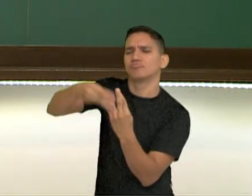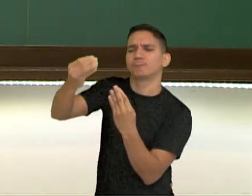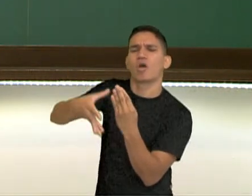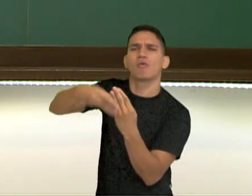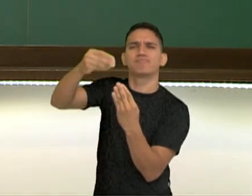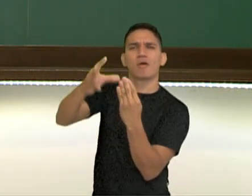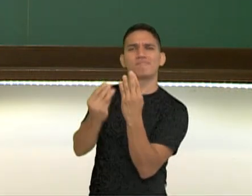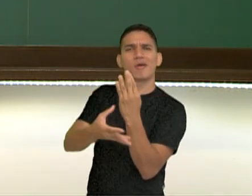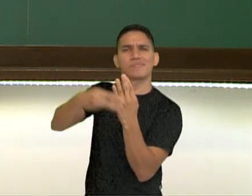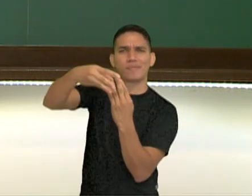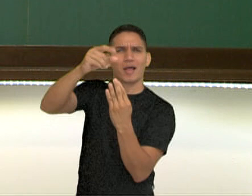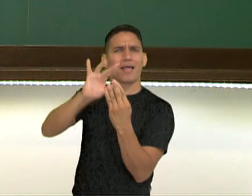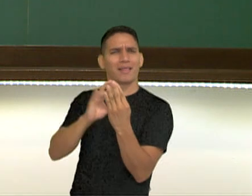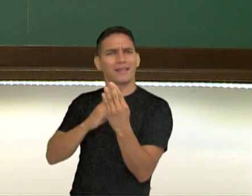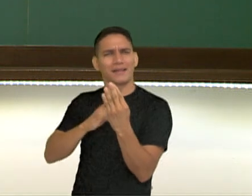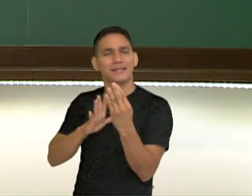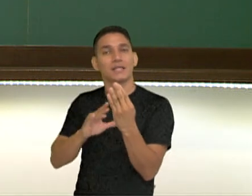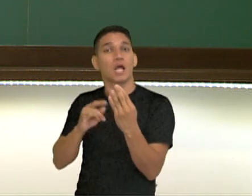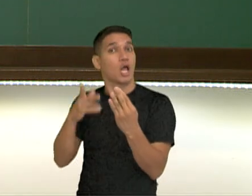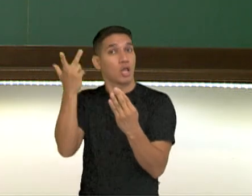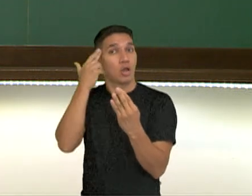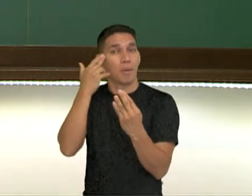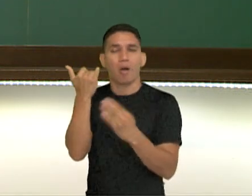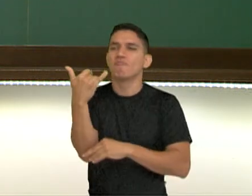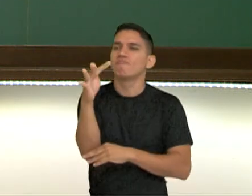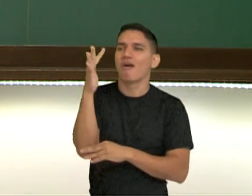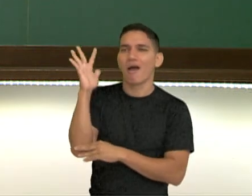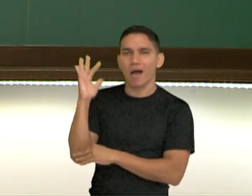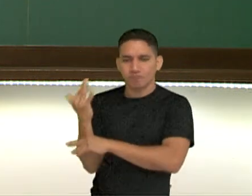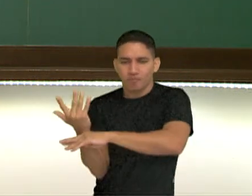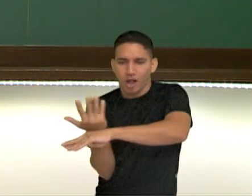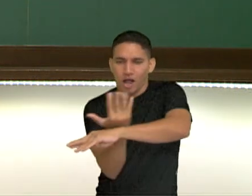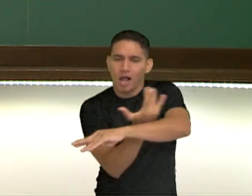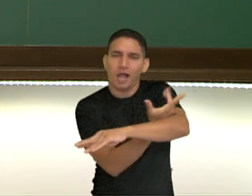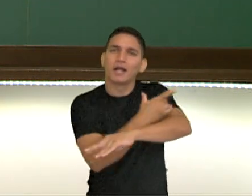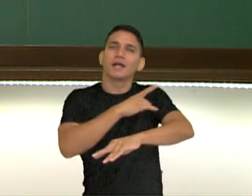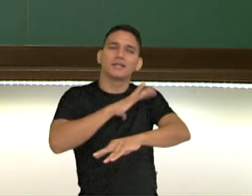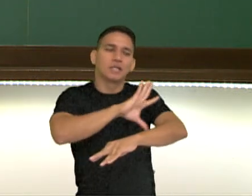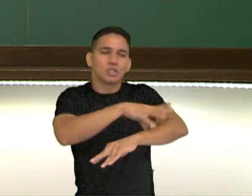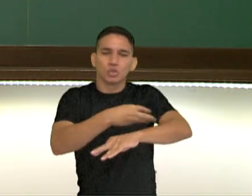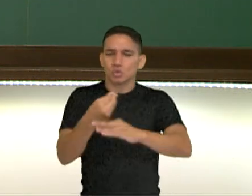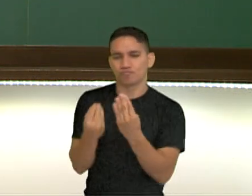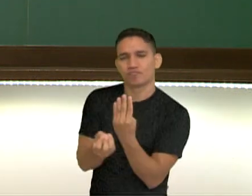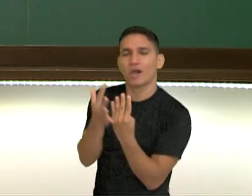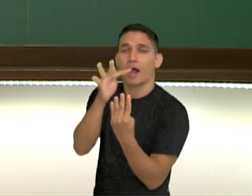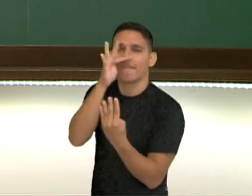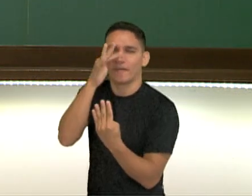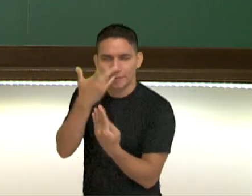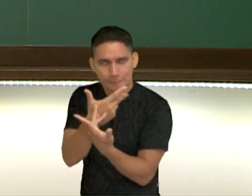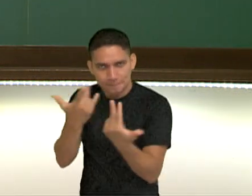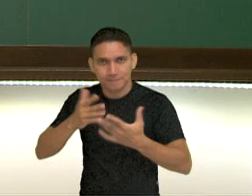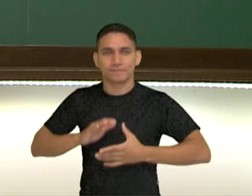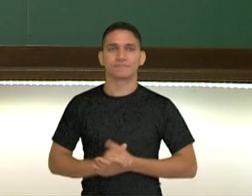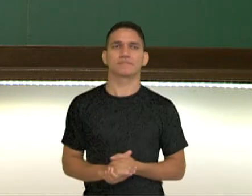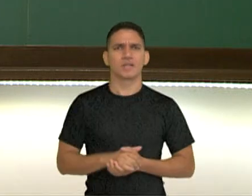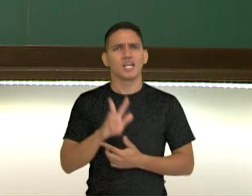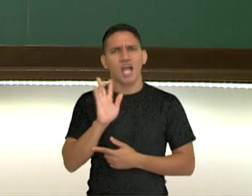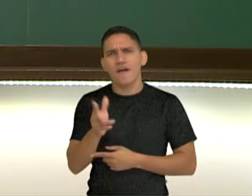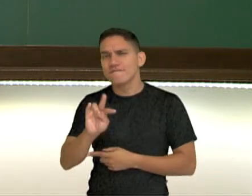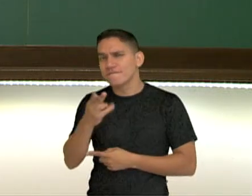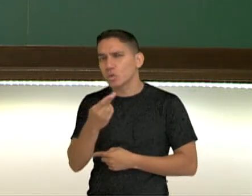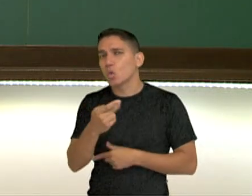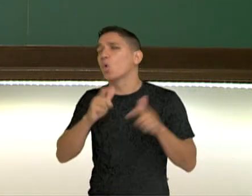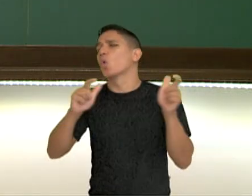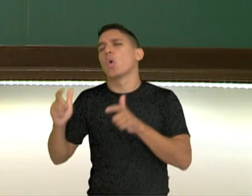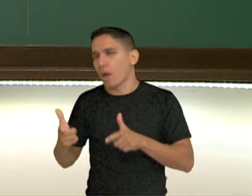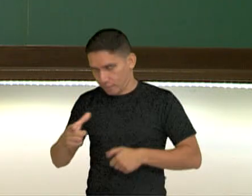relevos, cheia de esculturas, geralmente de plantas, geralmente de folhagens, flores, aí por diante. Já viram essas colunas